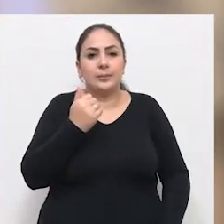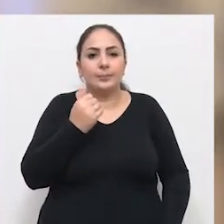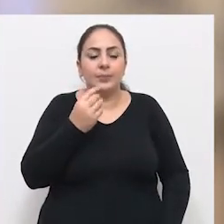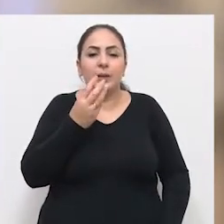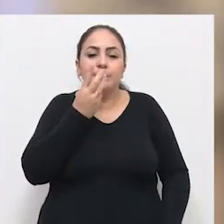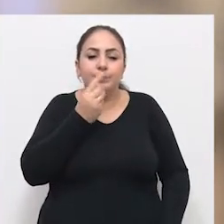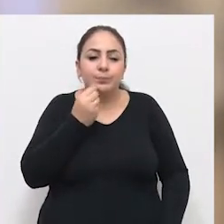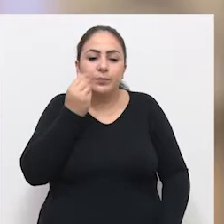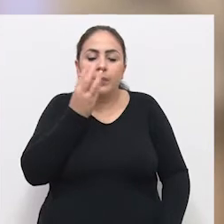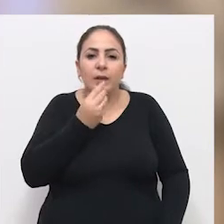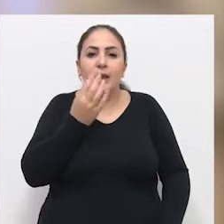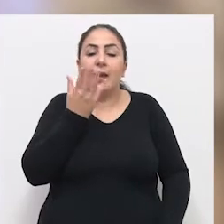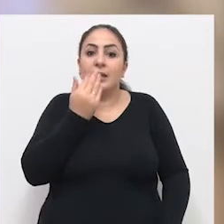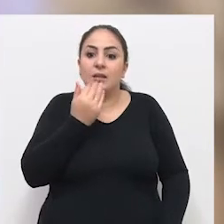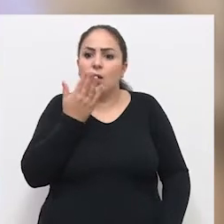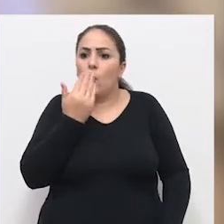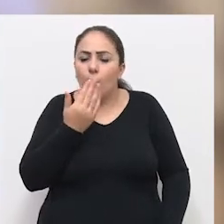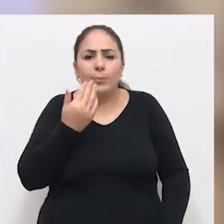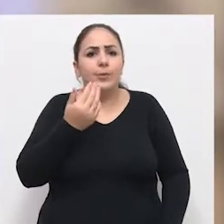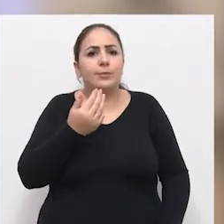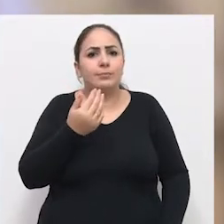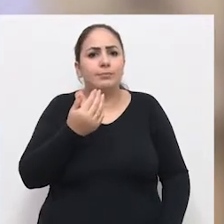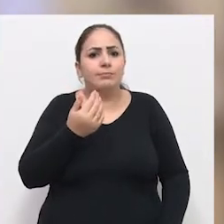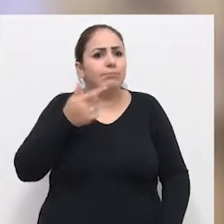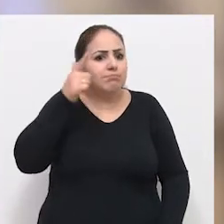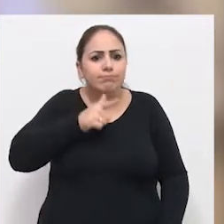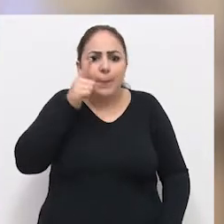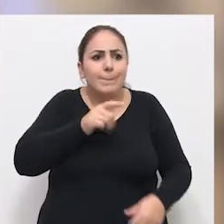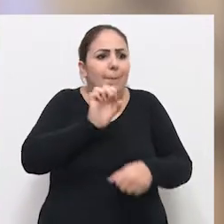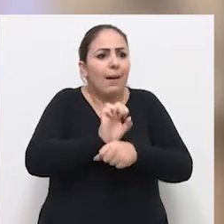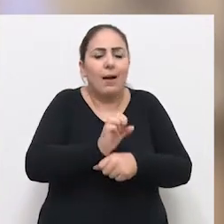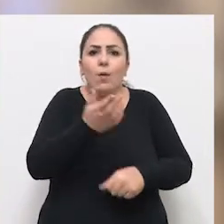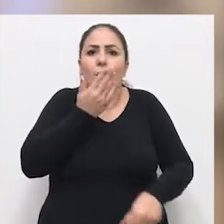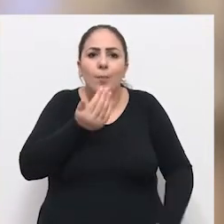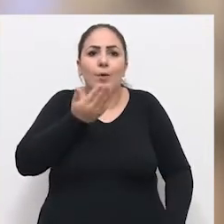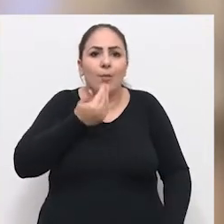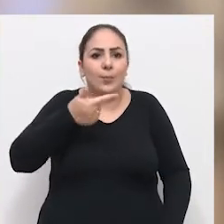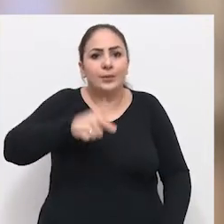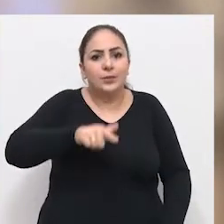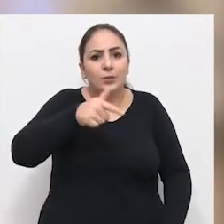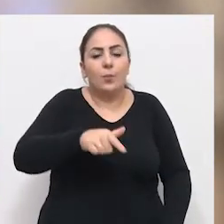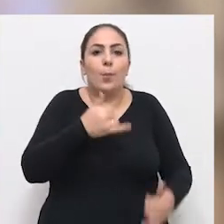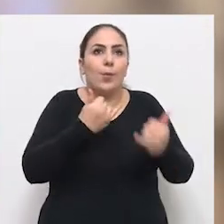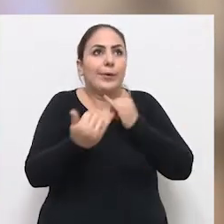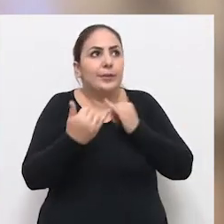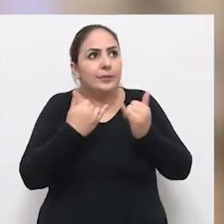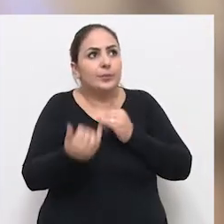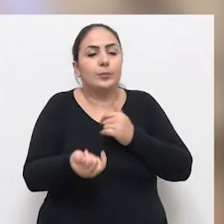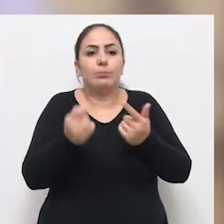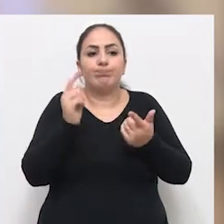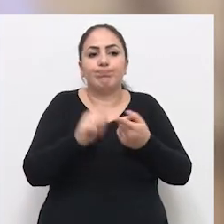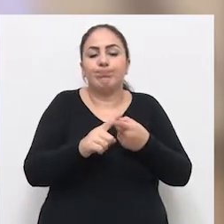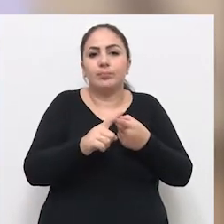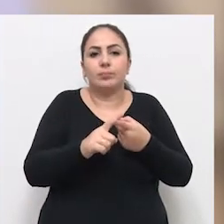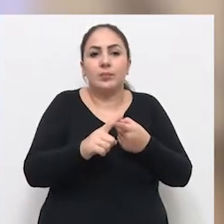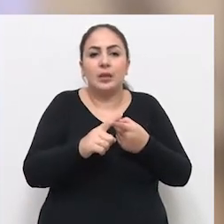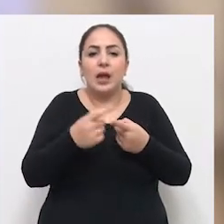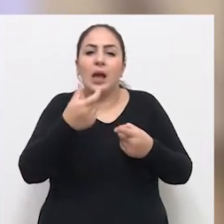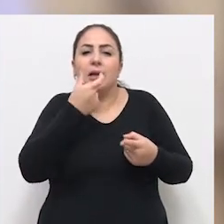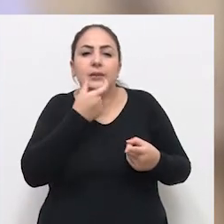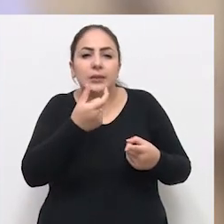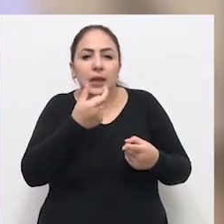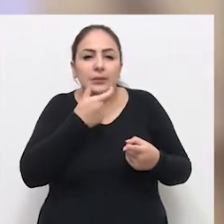exemplo, hiperpalatáveis, que a criança come e não consegue parar de comer, que são alimentos, por exemplo,